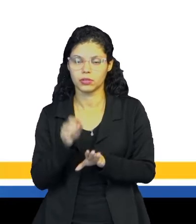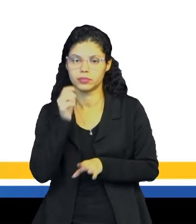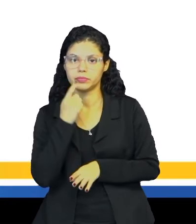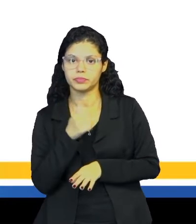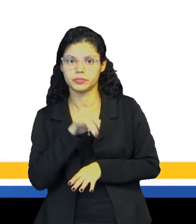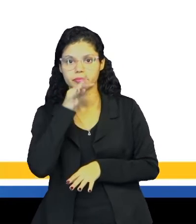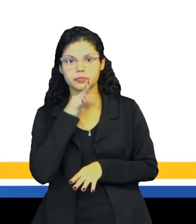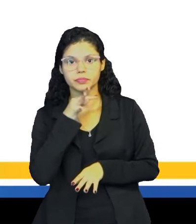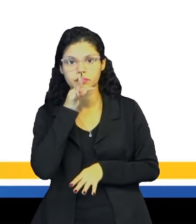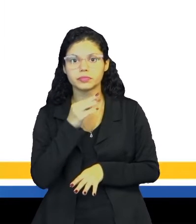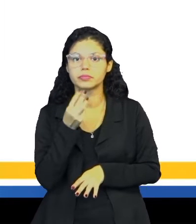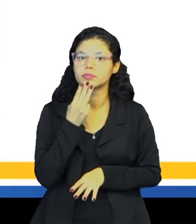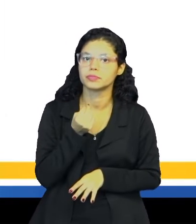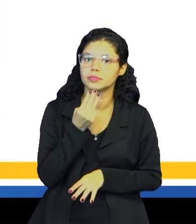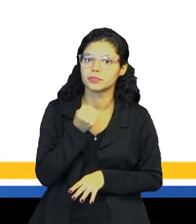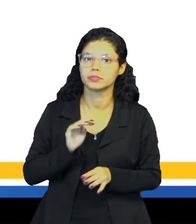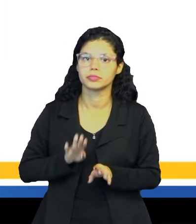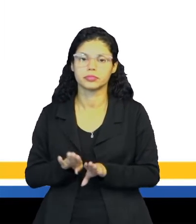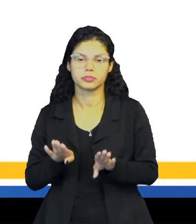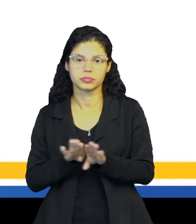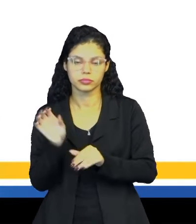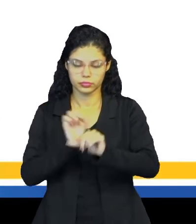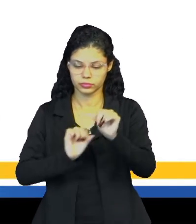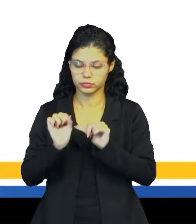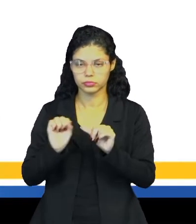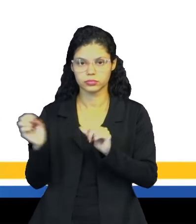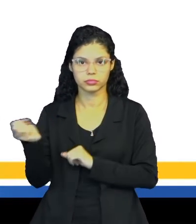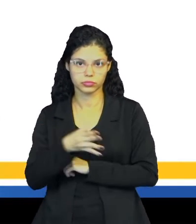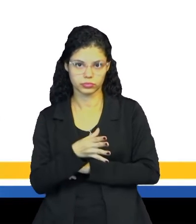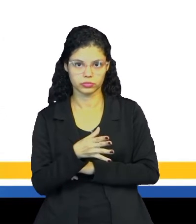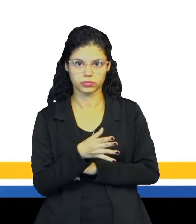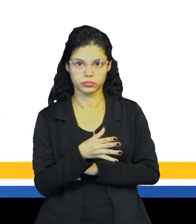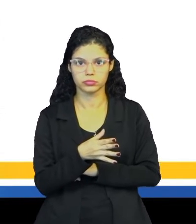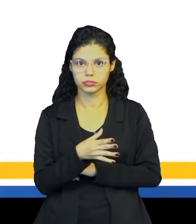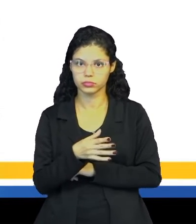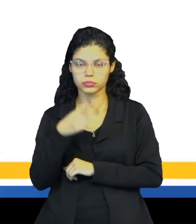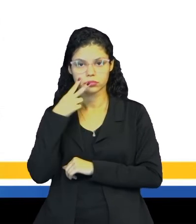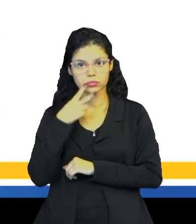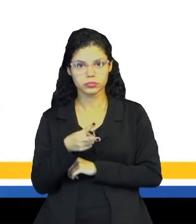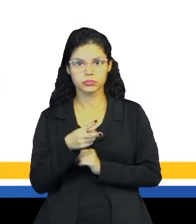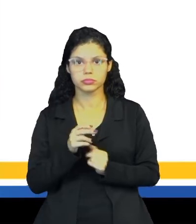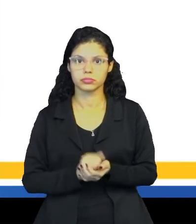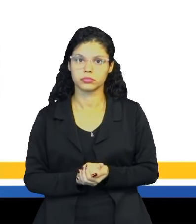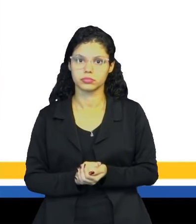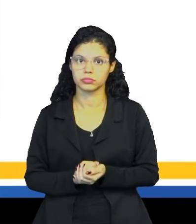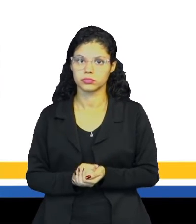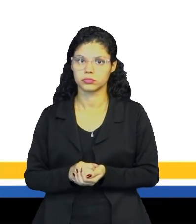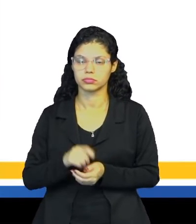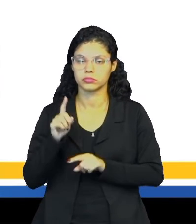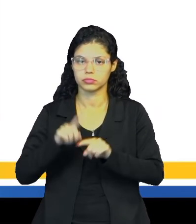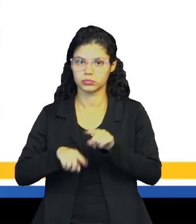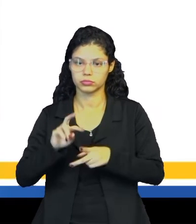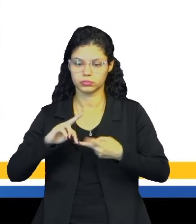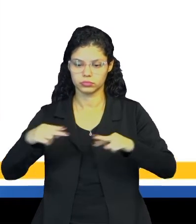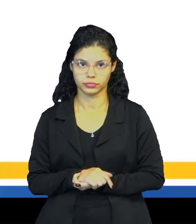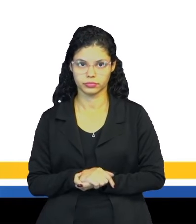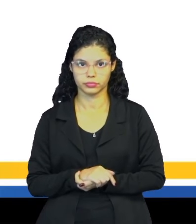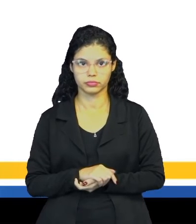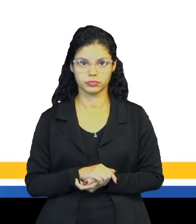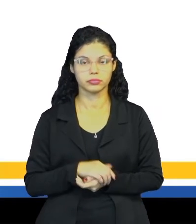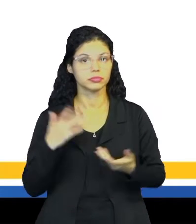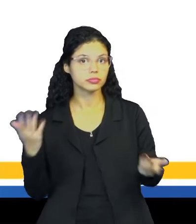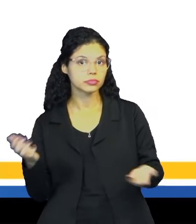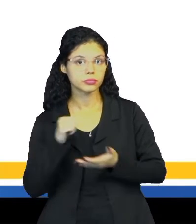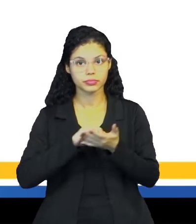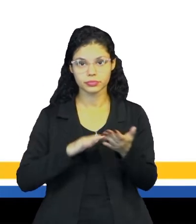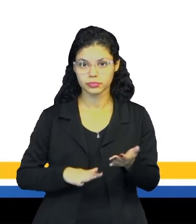gameta masculino, o gameta feminino, se trocando, formando novos indivíduos, até formar indivíduos aí com novo material genético.